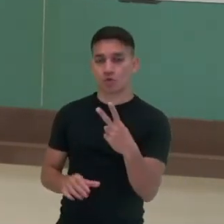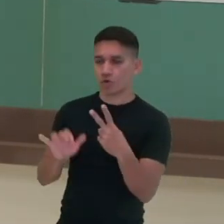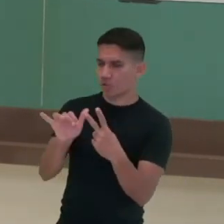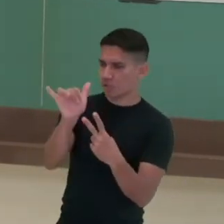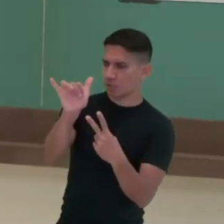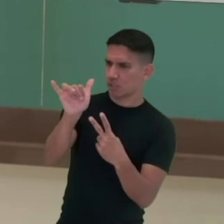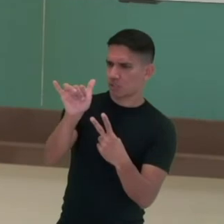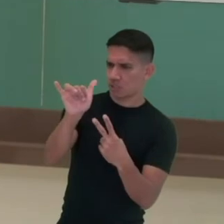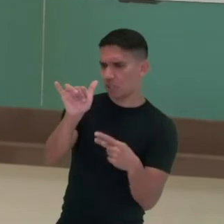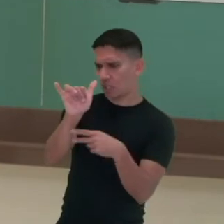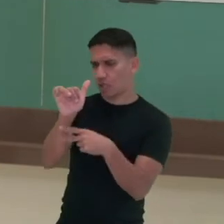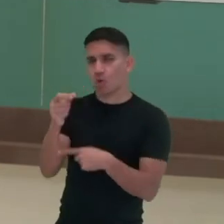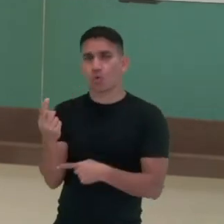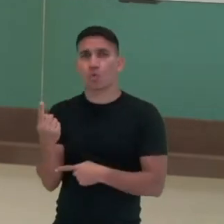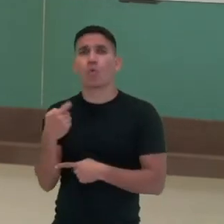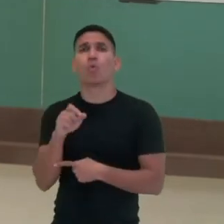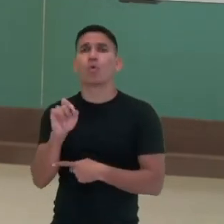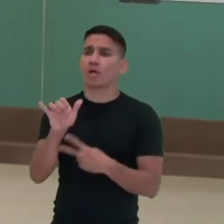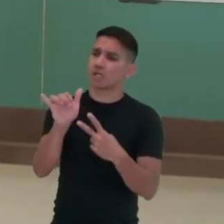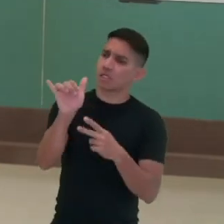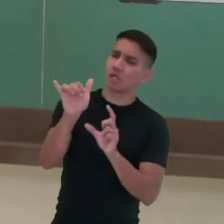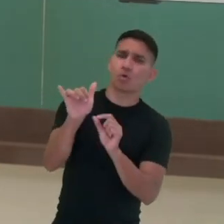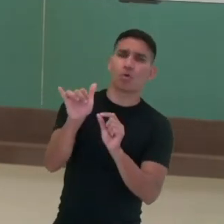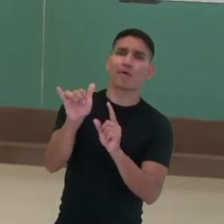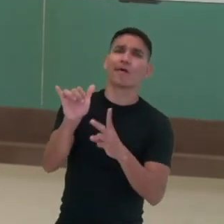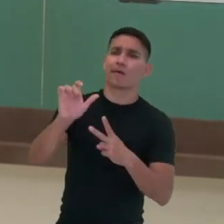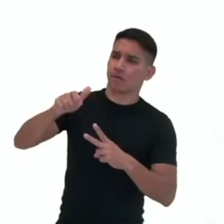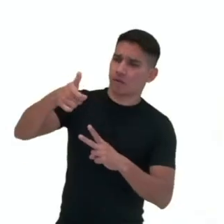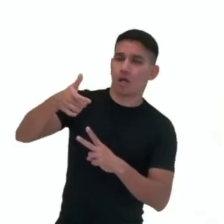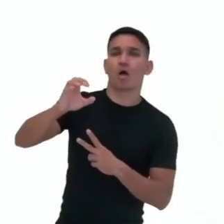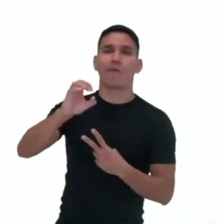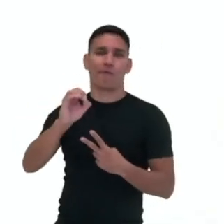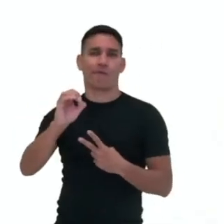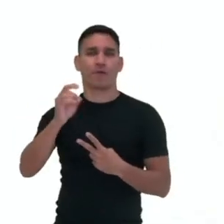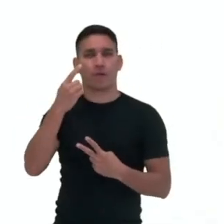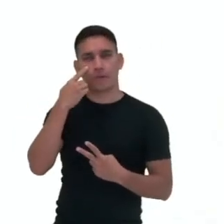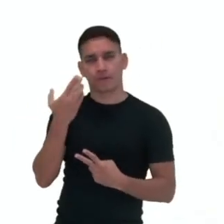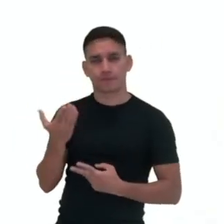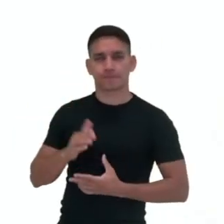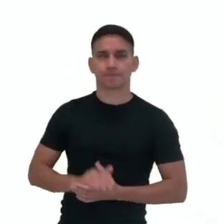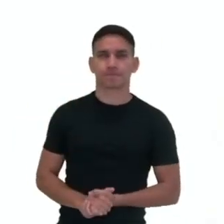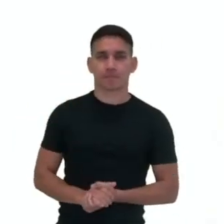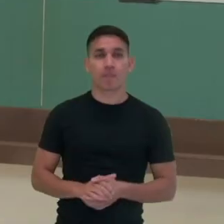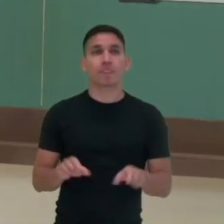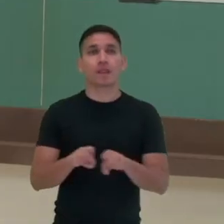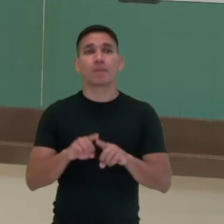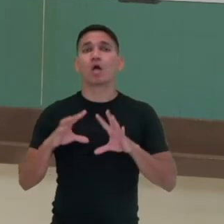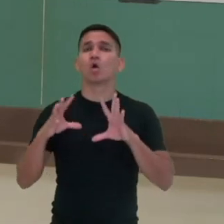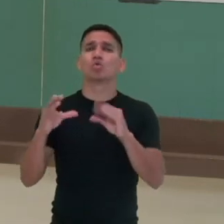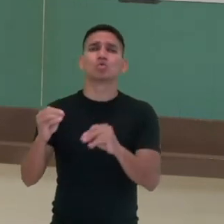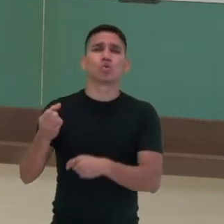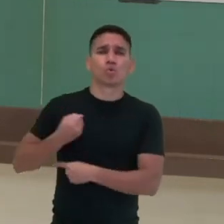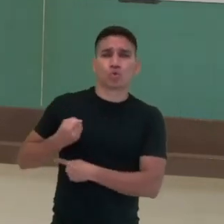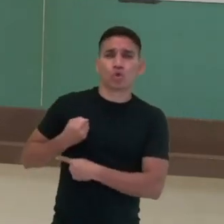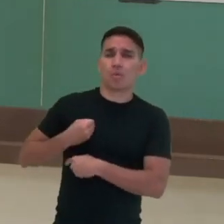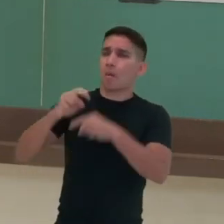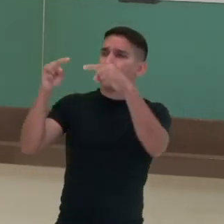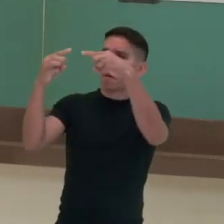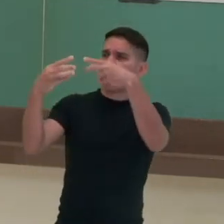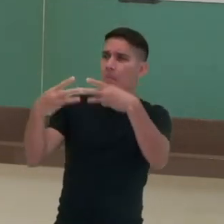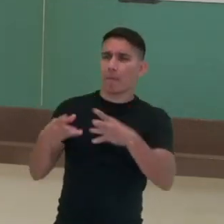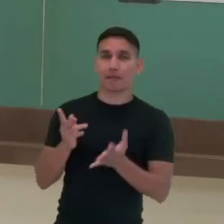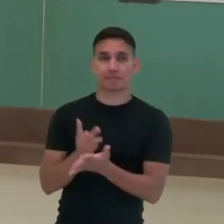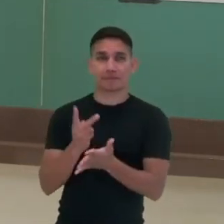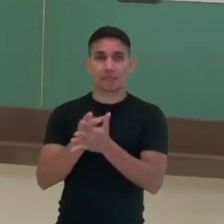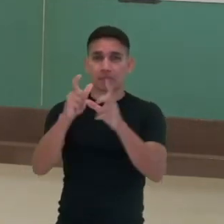Quanto vale o y? 0. 2 elevado na 0 é 1. Poderia pegar todos os valores fazendo sempre a mesma ideia,